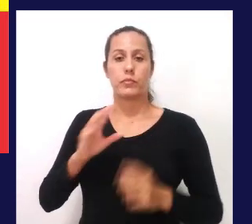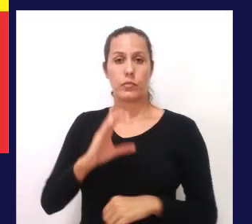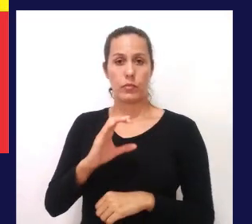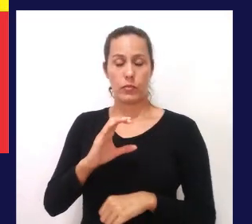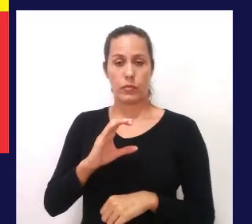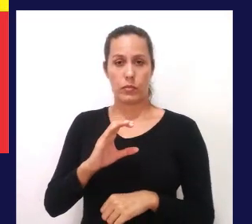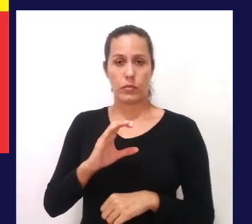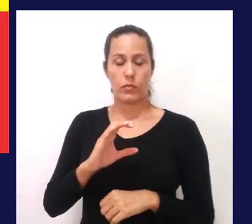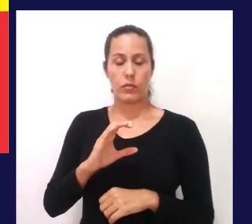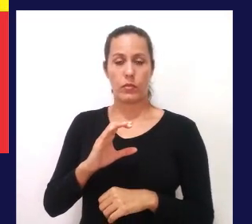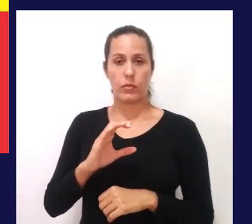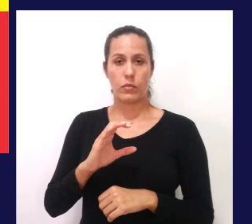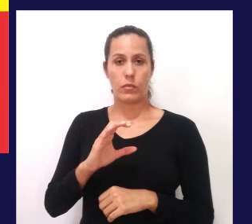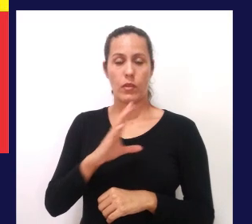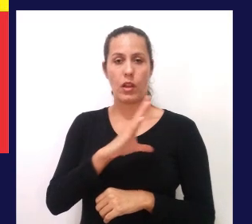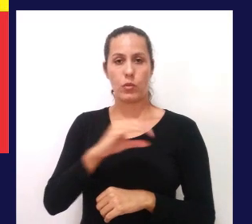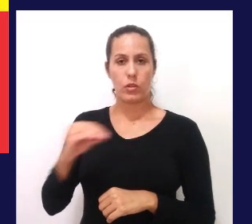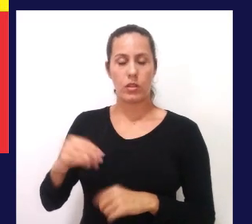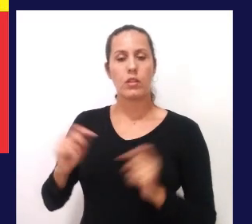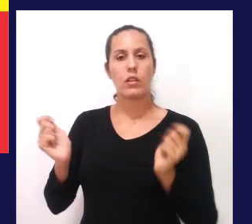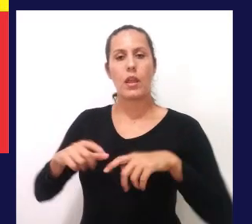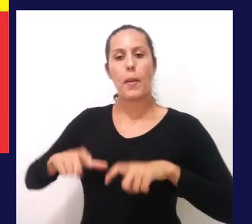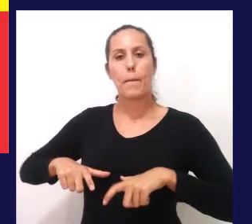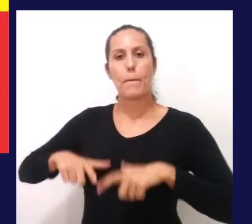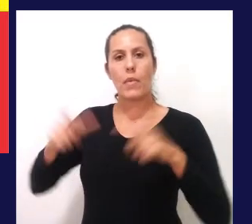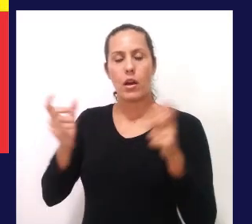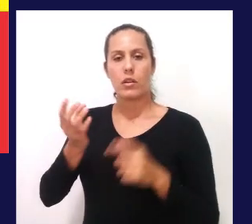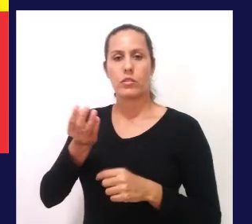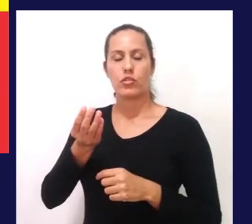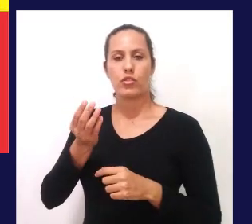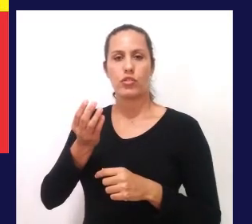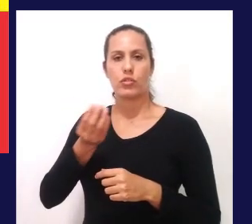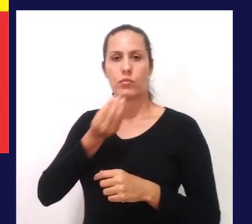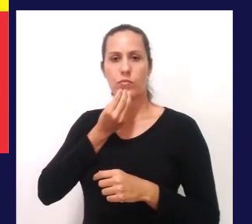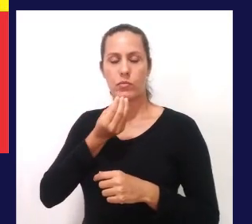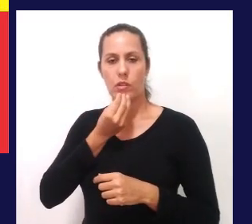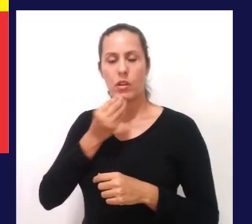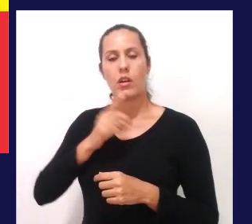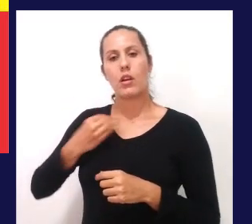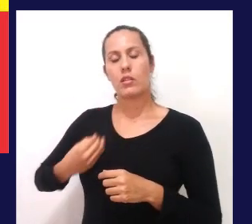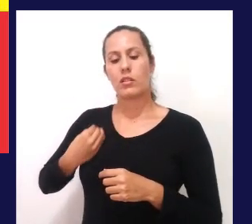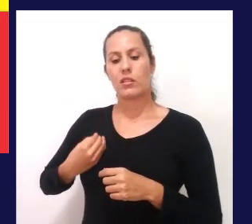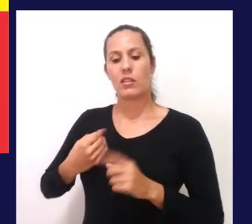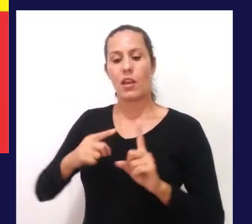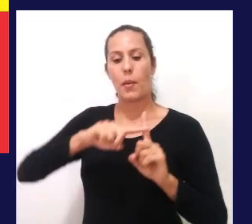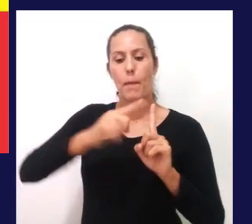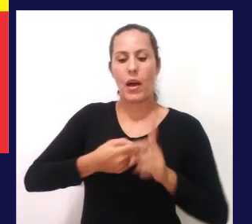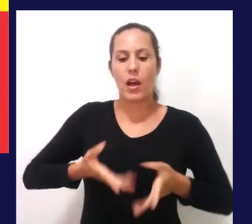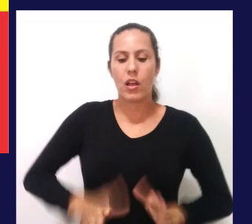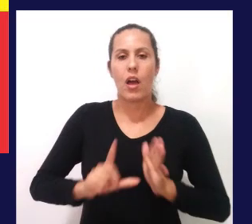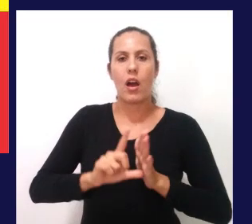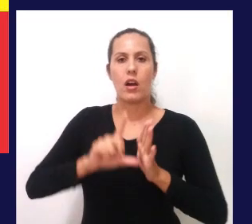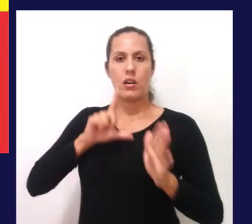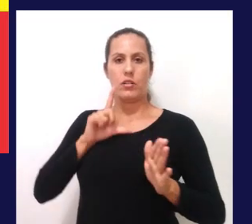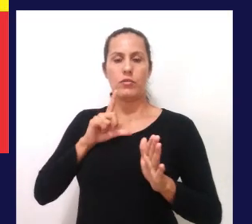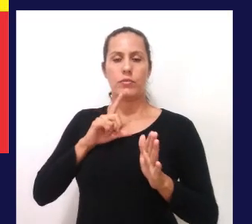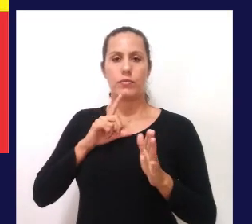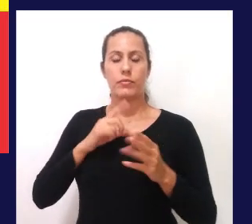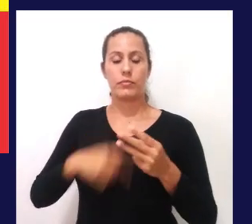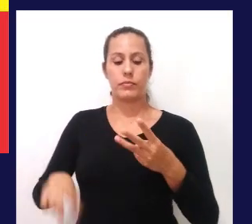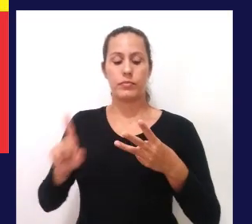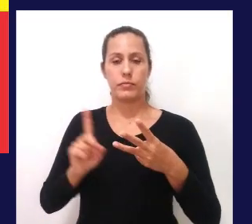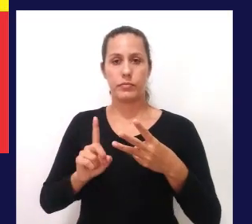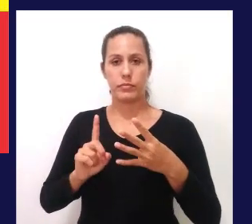Adolescentes possuem maiores chances de terem partos prematuros. Alternativa D.